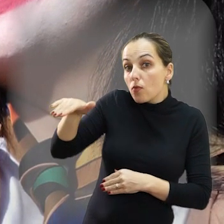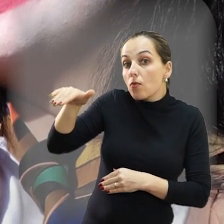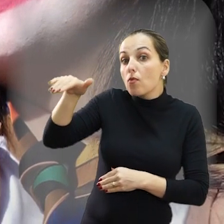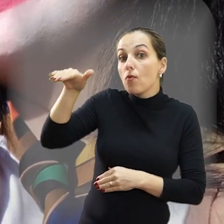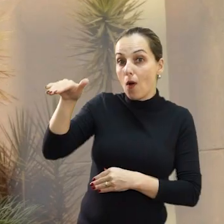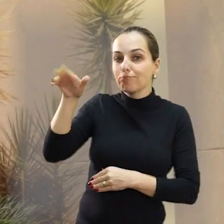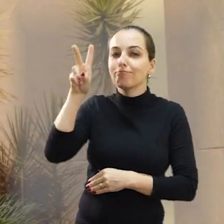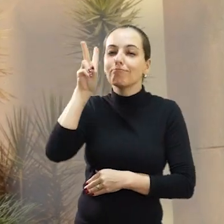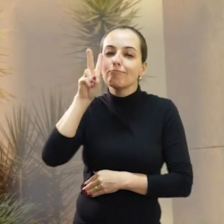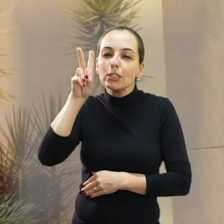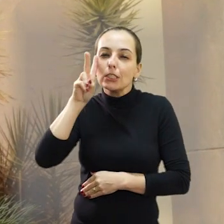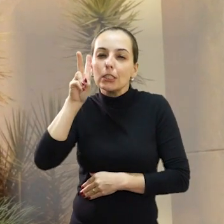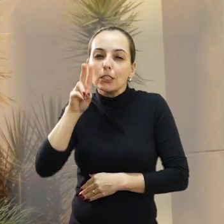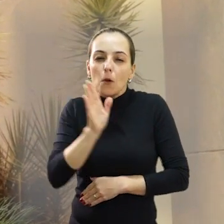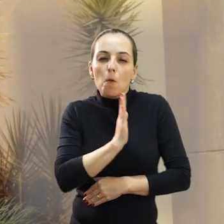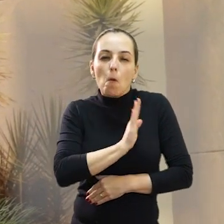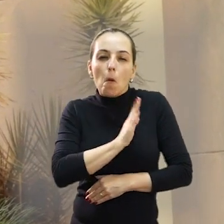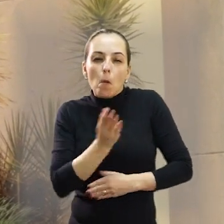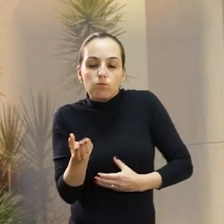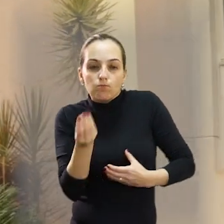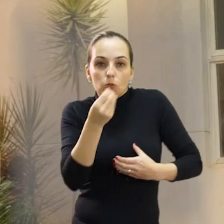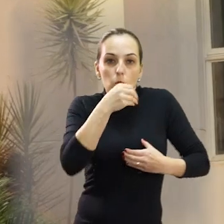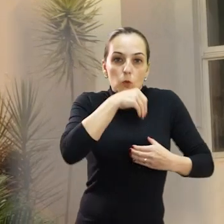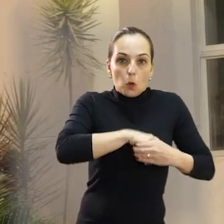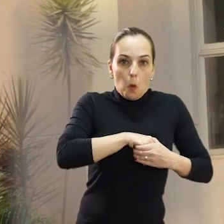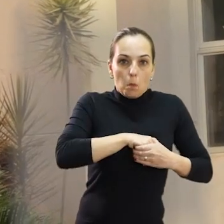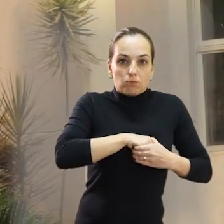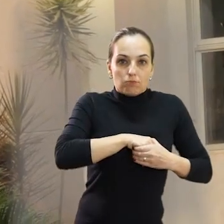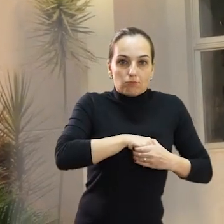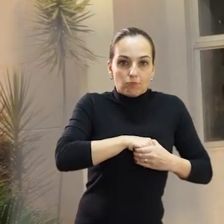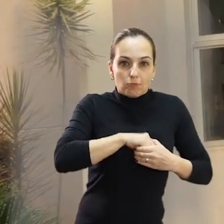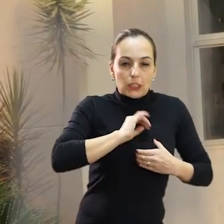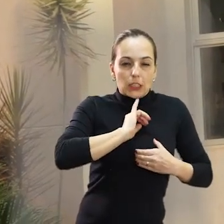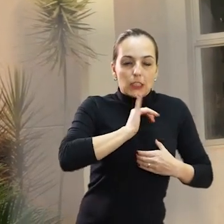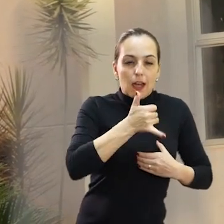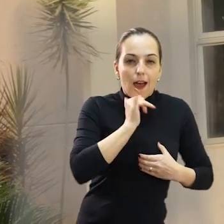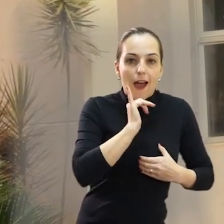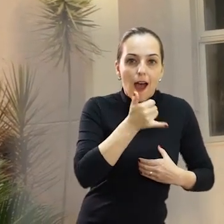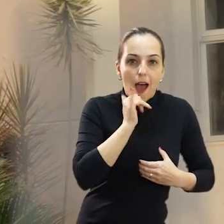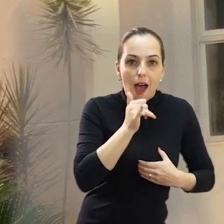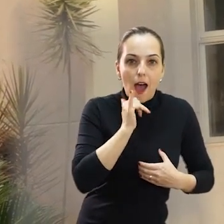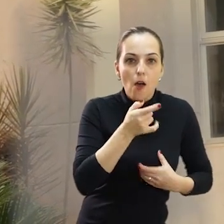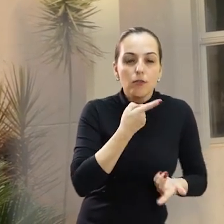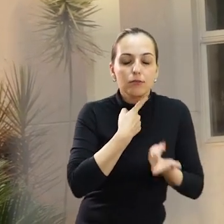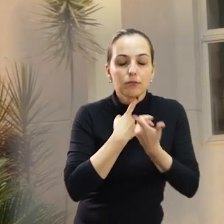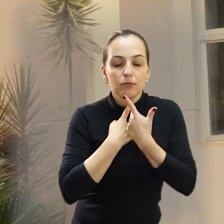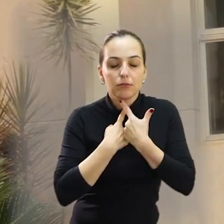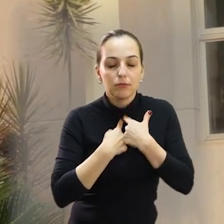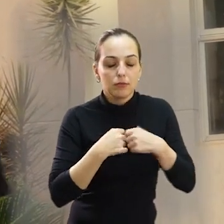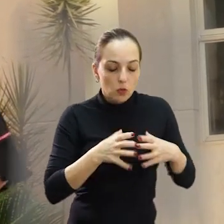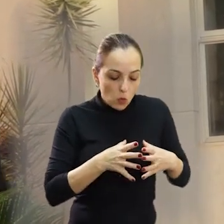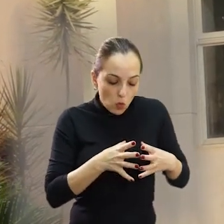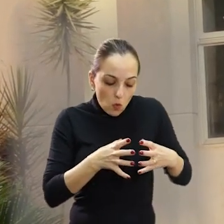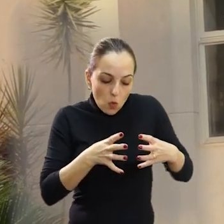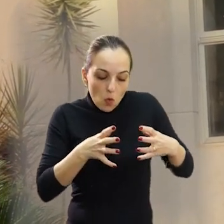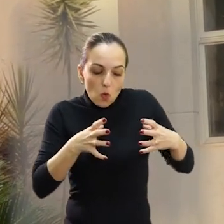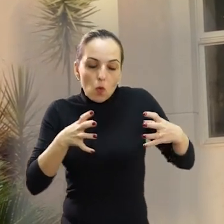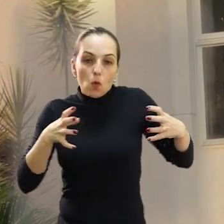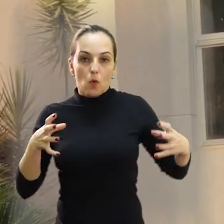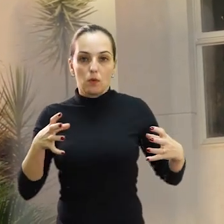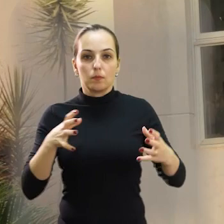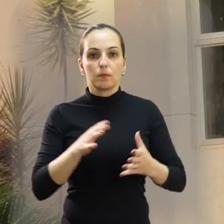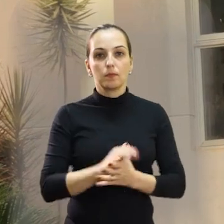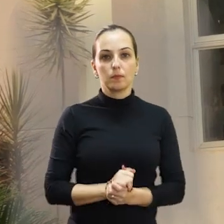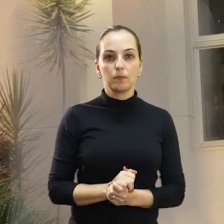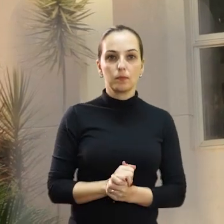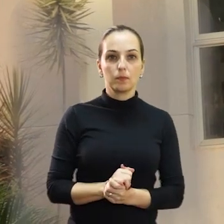conforme essa garotinha foi crescendo, as histórias ficavam aquecendo seu coração e crescia dentro dela aquela vontade de